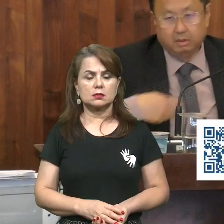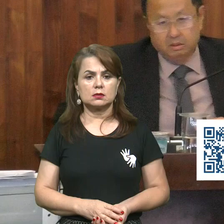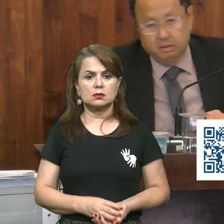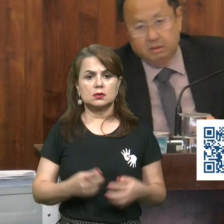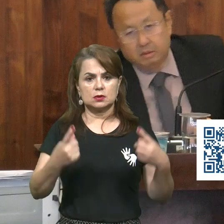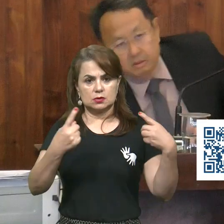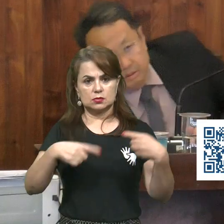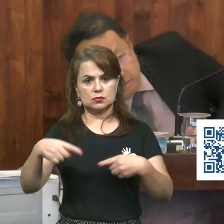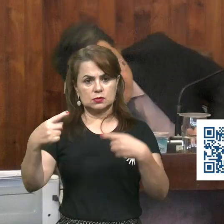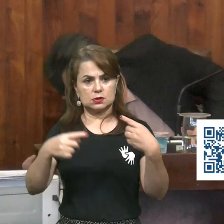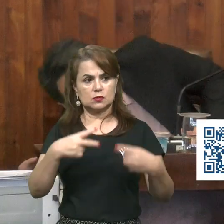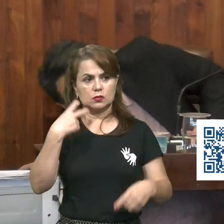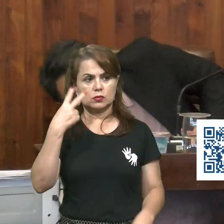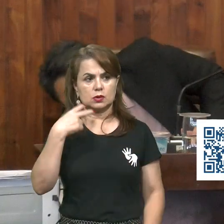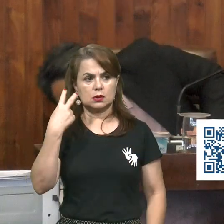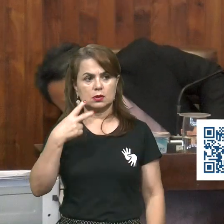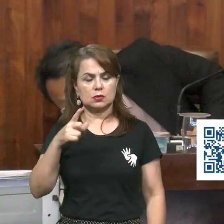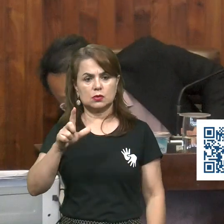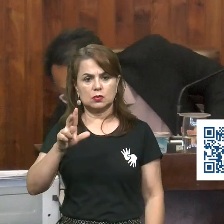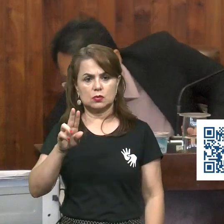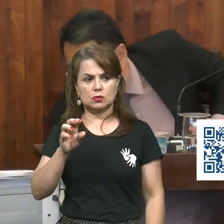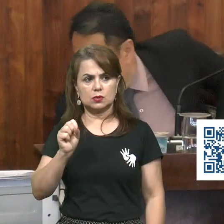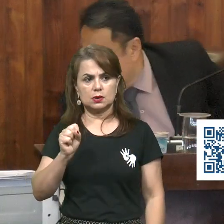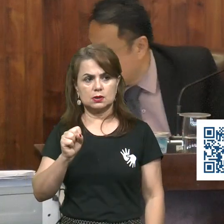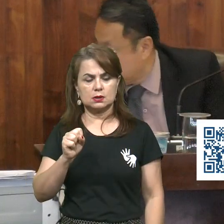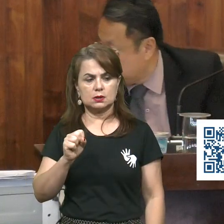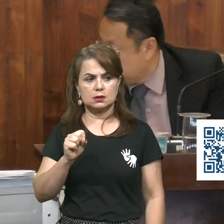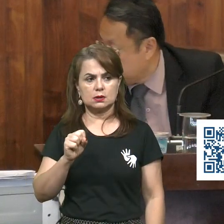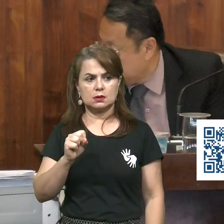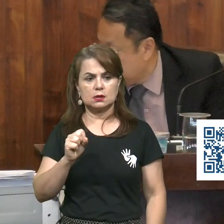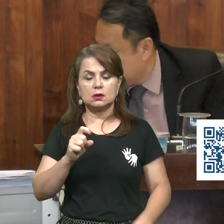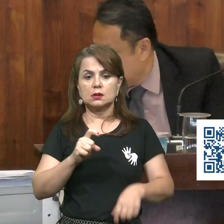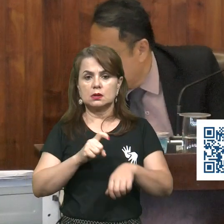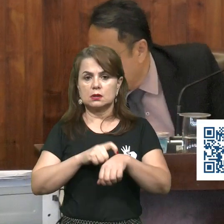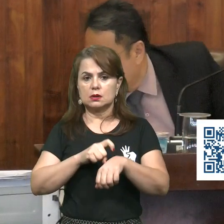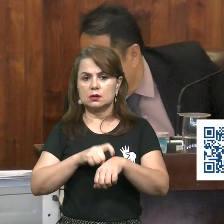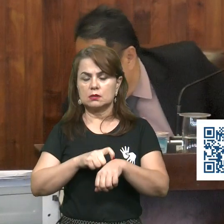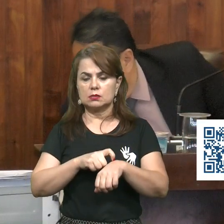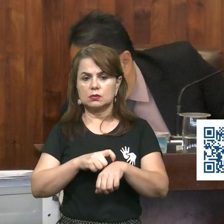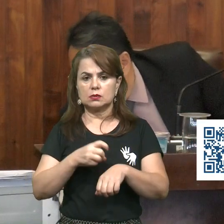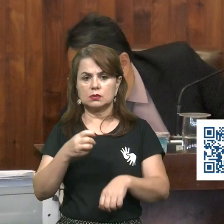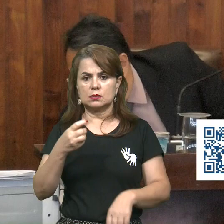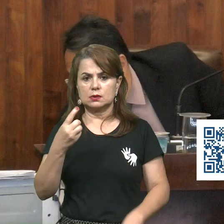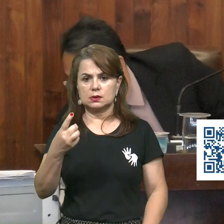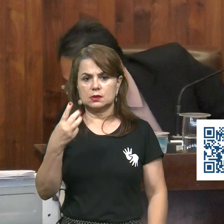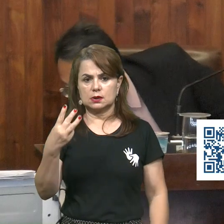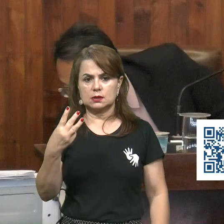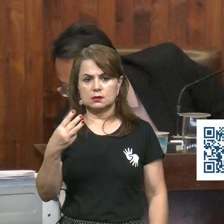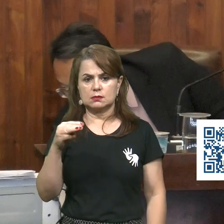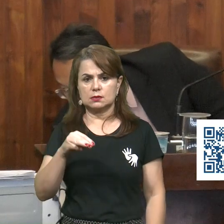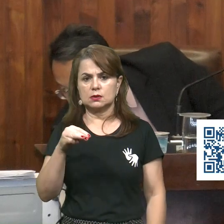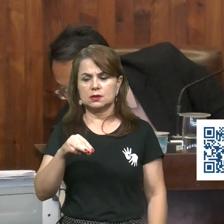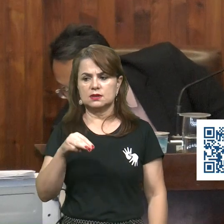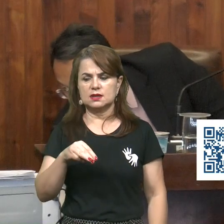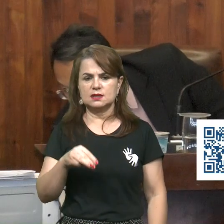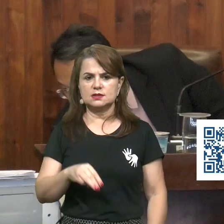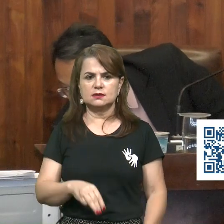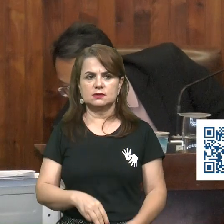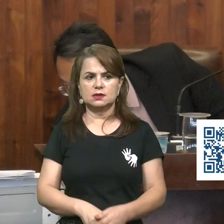Continua a discussão. Próximo vereador inscrito, vereador Luiz Eduardo Nardi, que na forma regimental dispõe de 3 minutos.